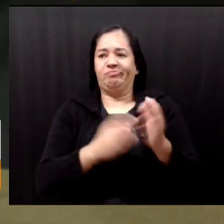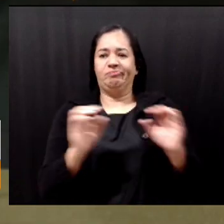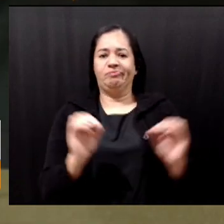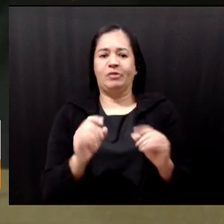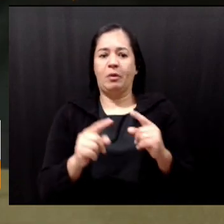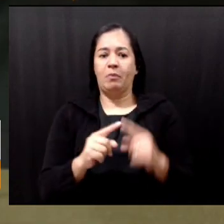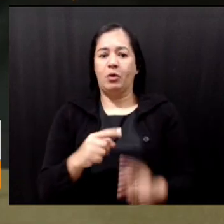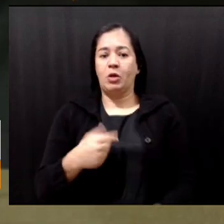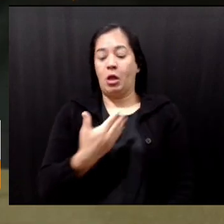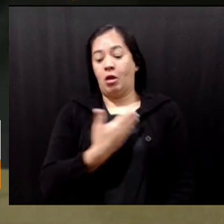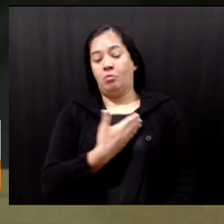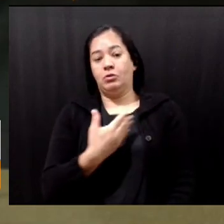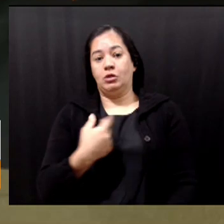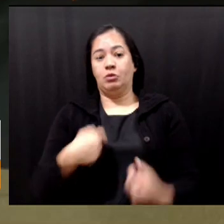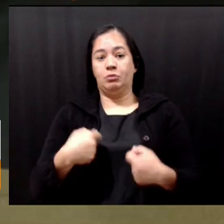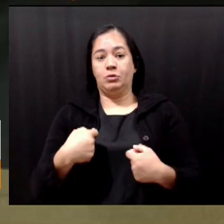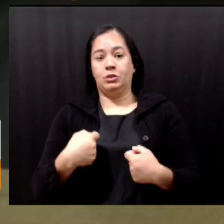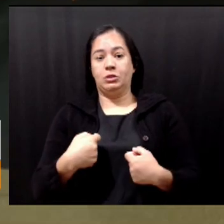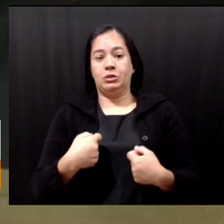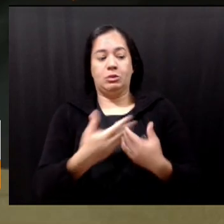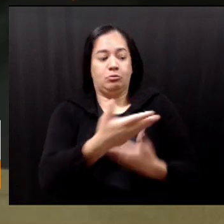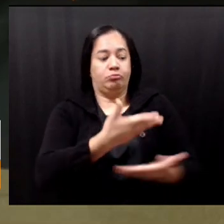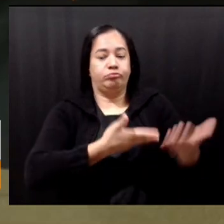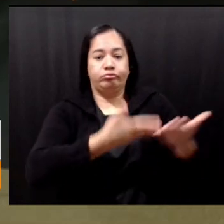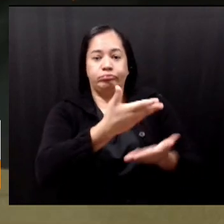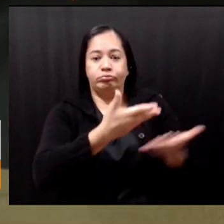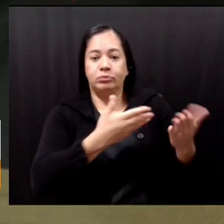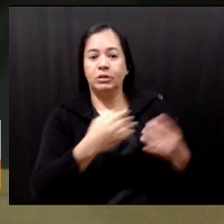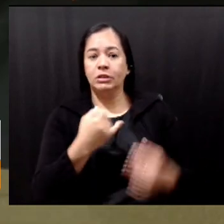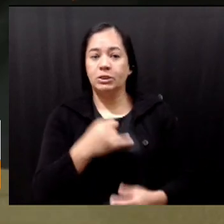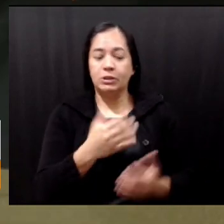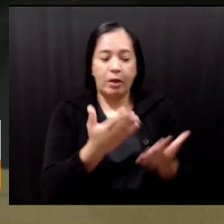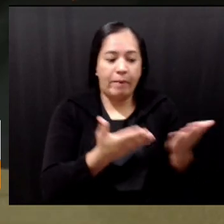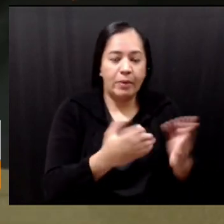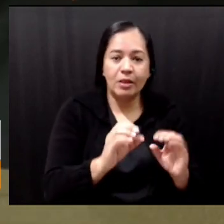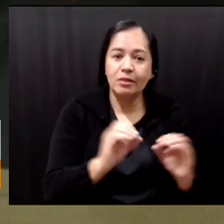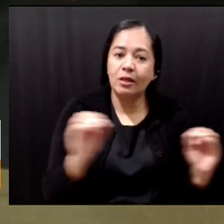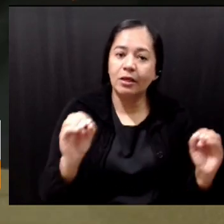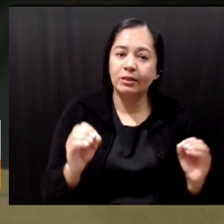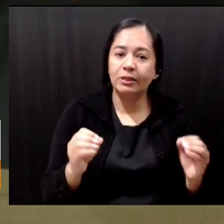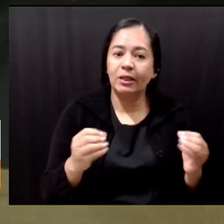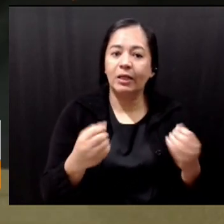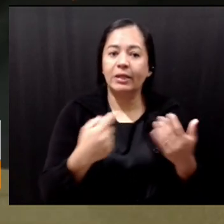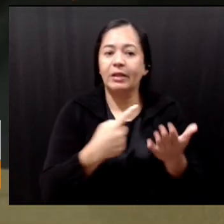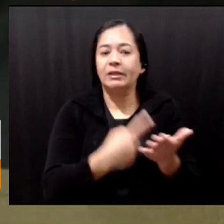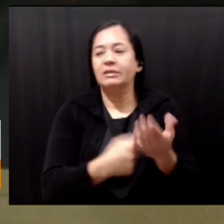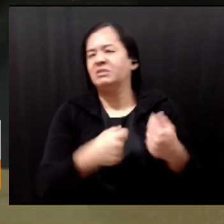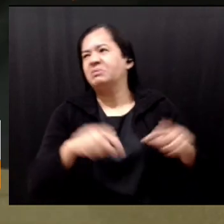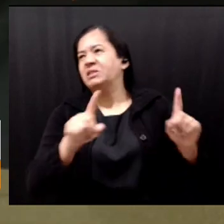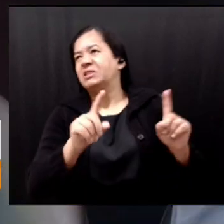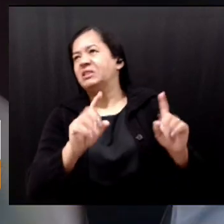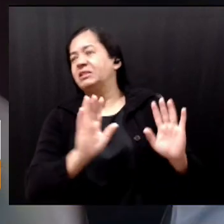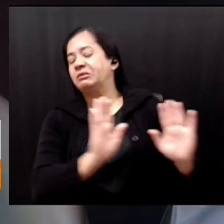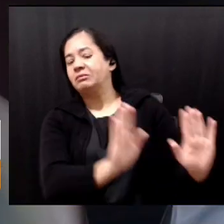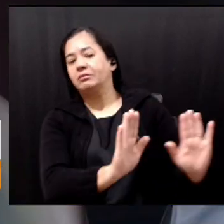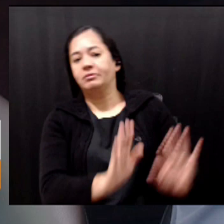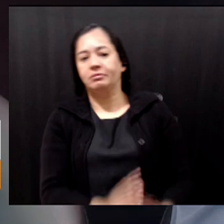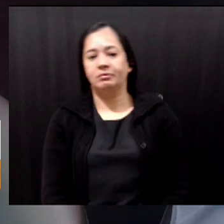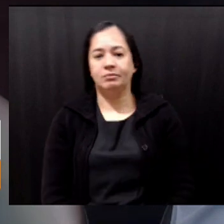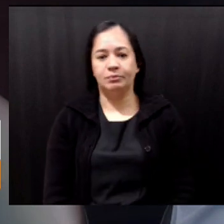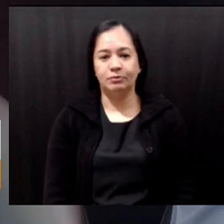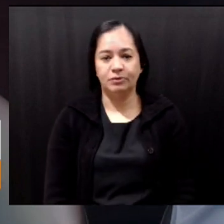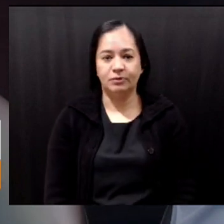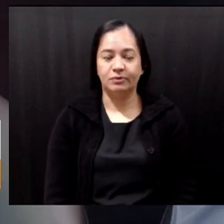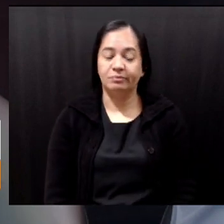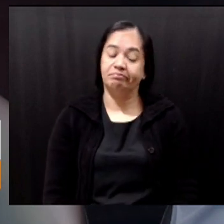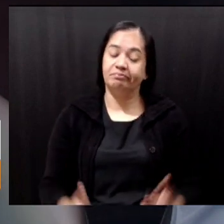eu tenho que ser recíproco. E aí se é baixa manutenção, "Ah, não preciso me comprometer, é baixa manutenção, tá tudo bem". É, é um